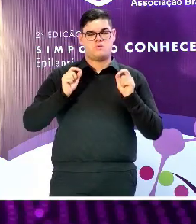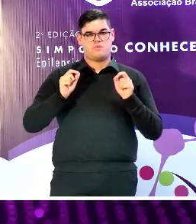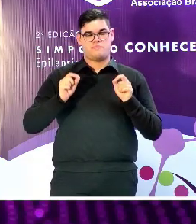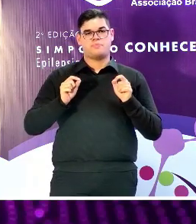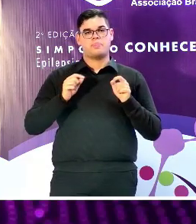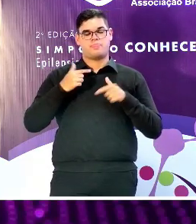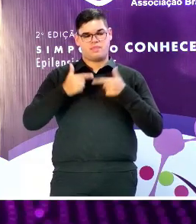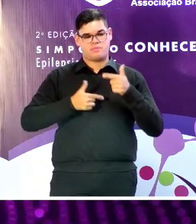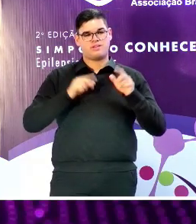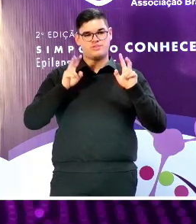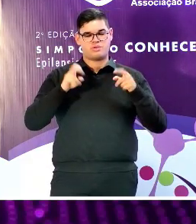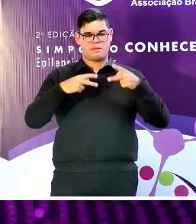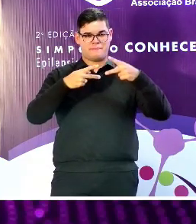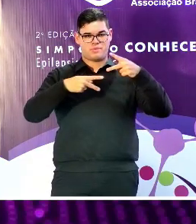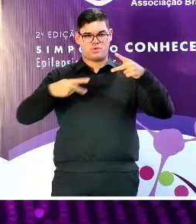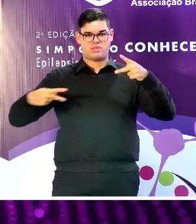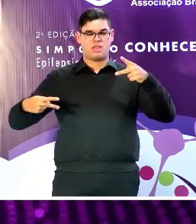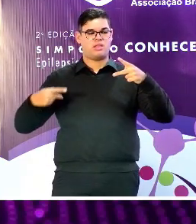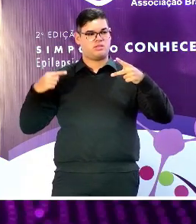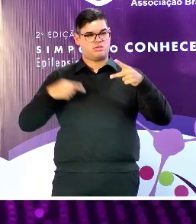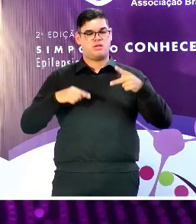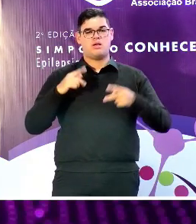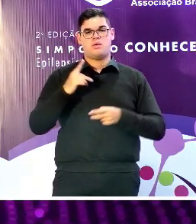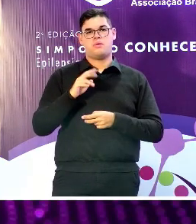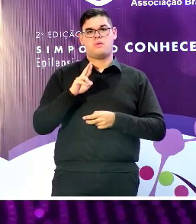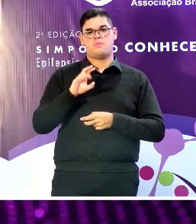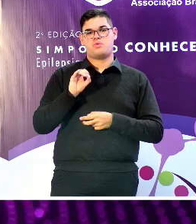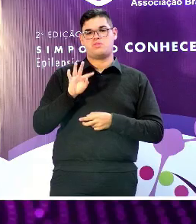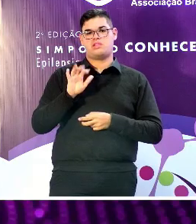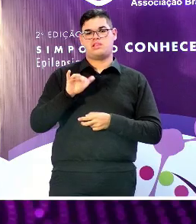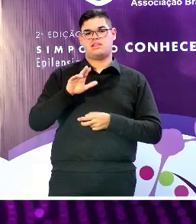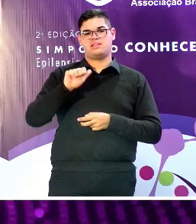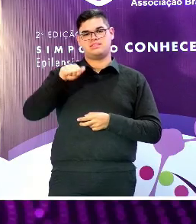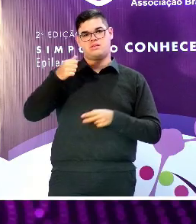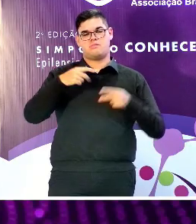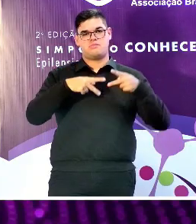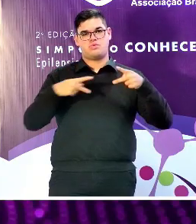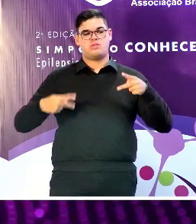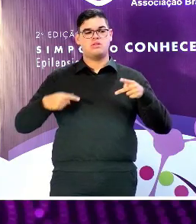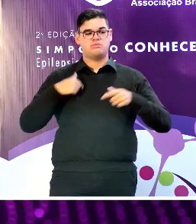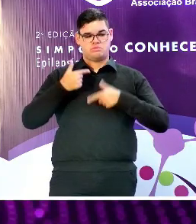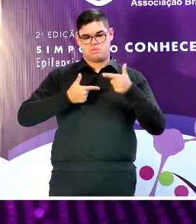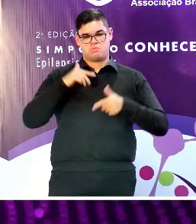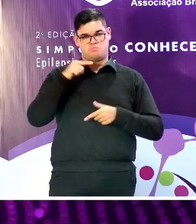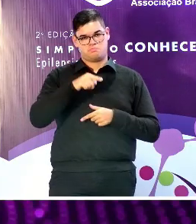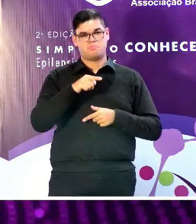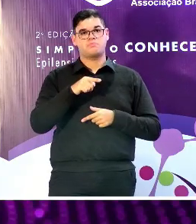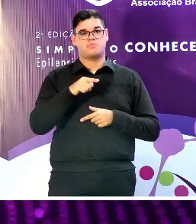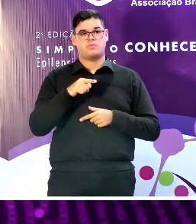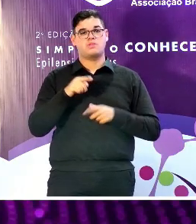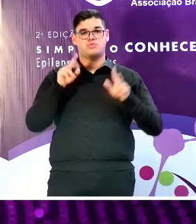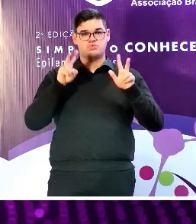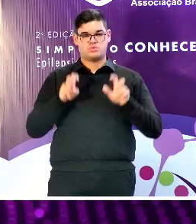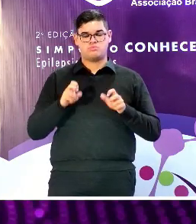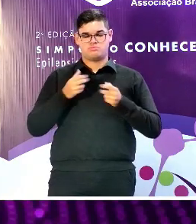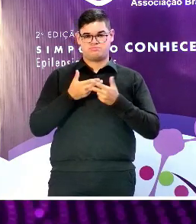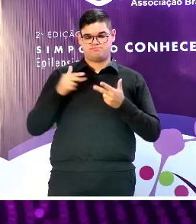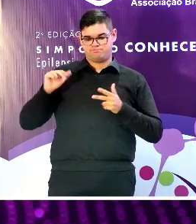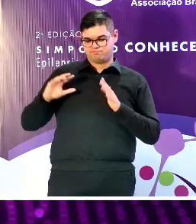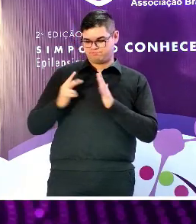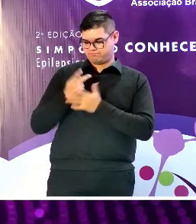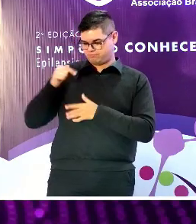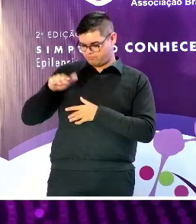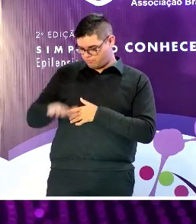essa proteína que é resultante, cuja mutação resulta da hemiplegia alternante da infância, desde a minha